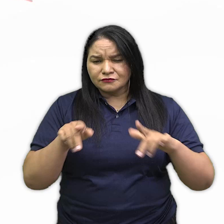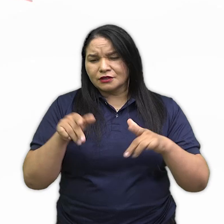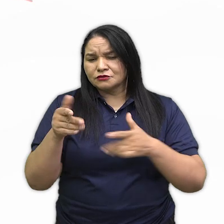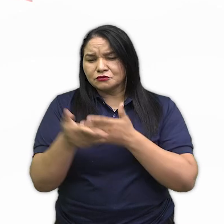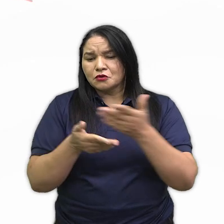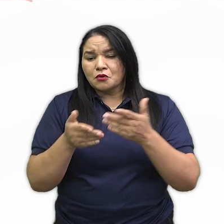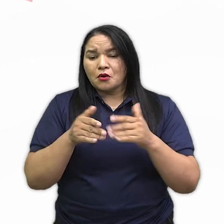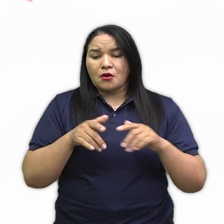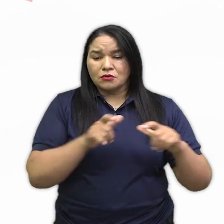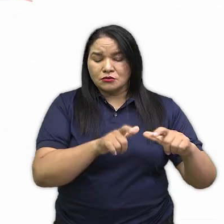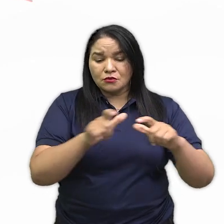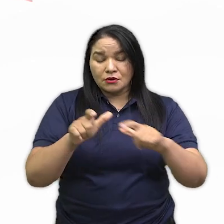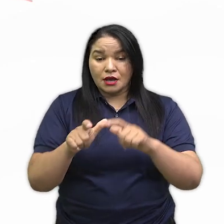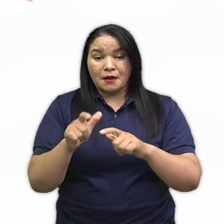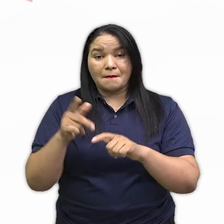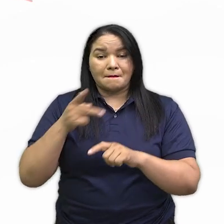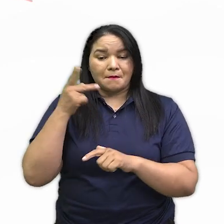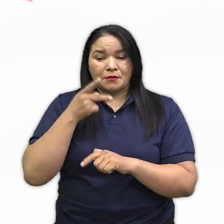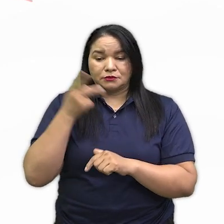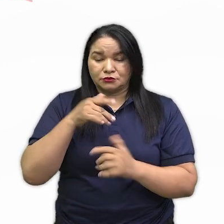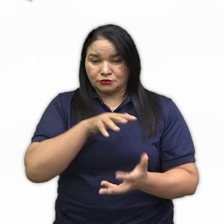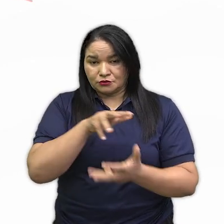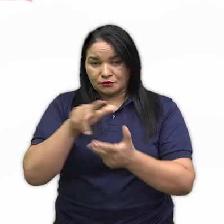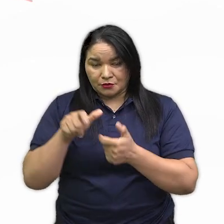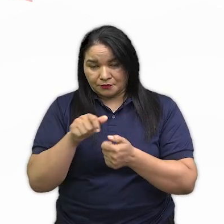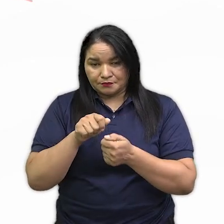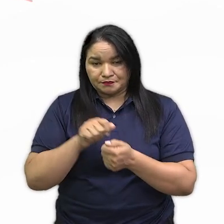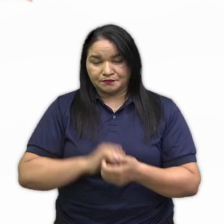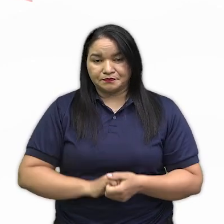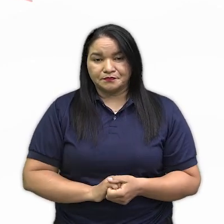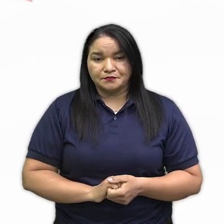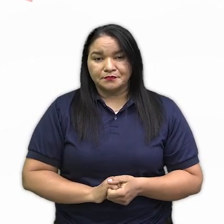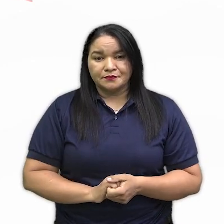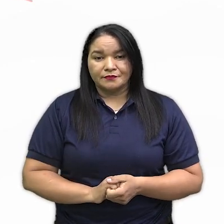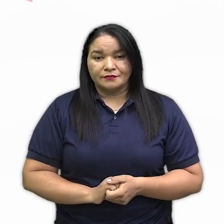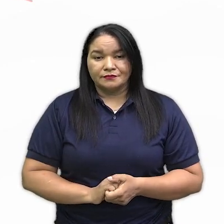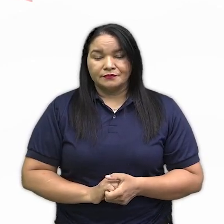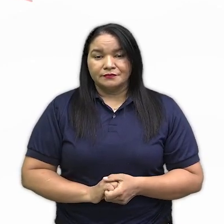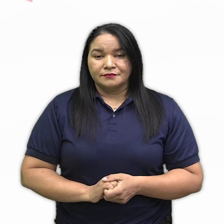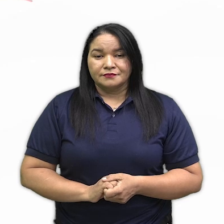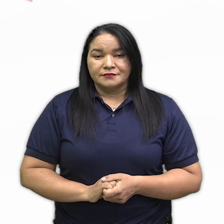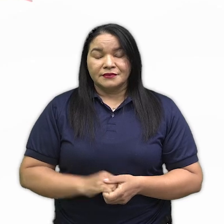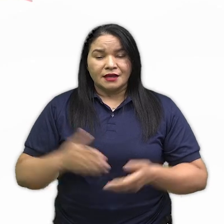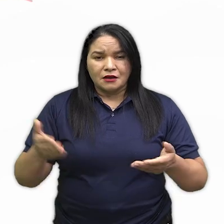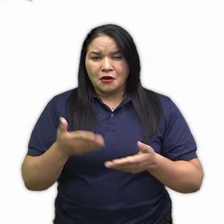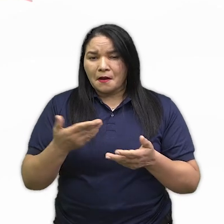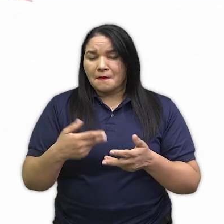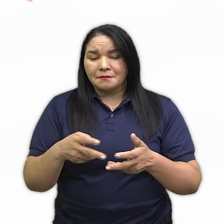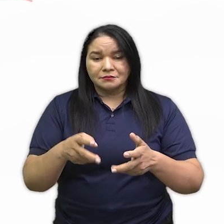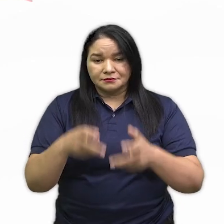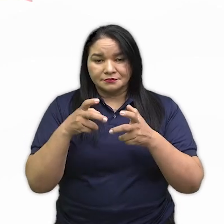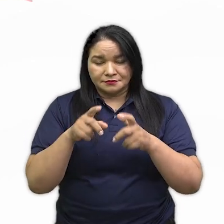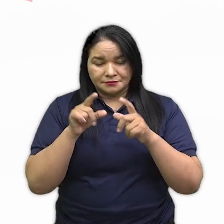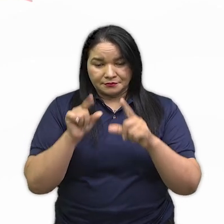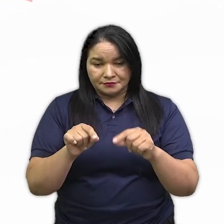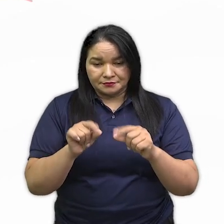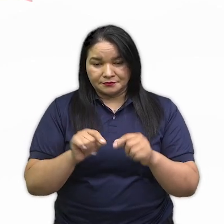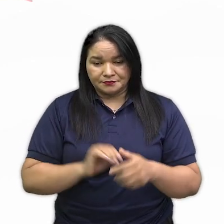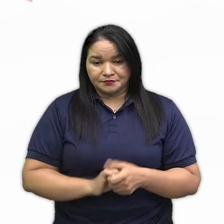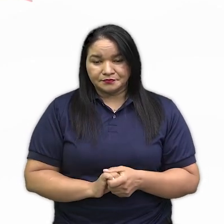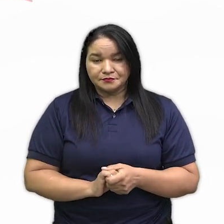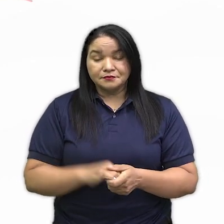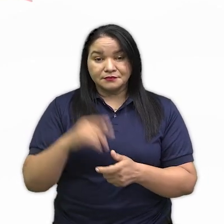cenário político global. Certo? Bem, a gente percebe aqui que